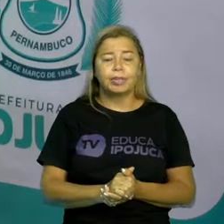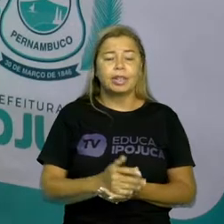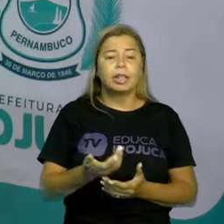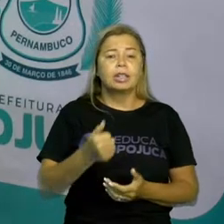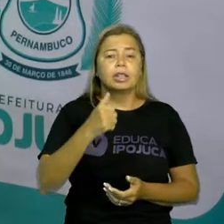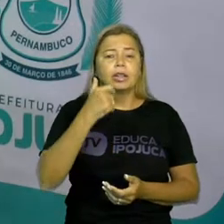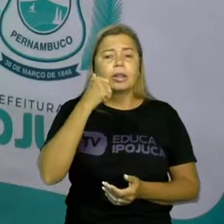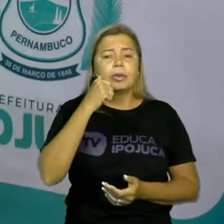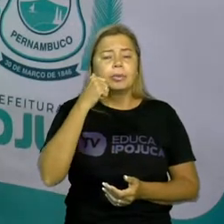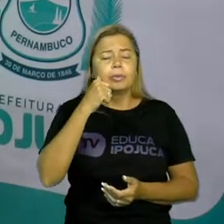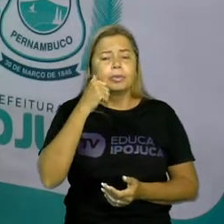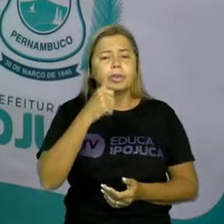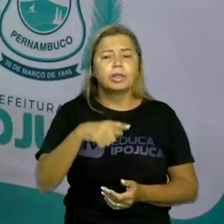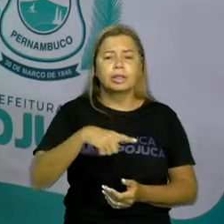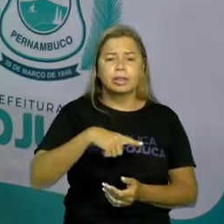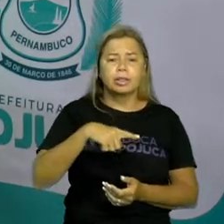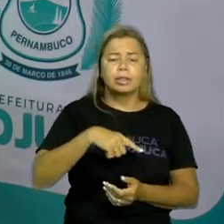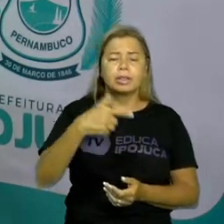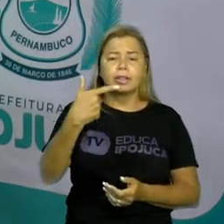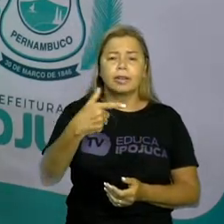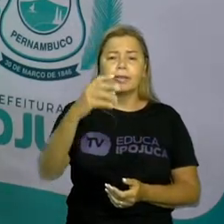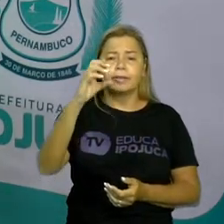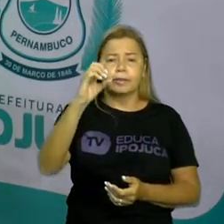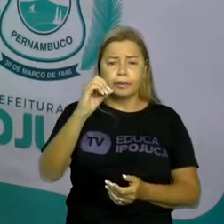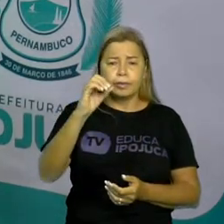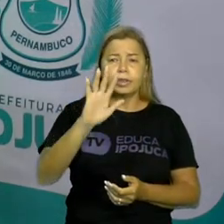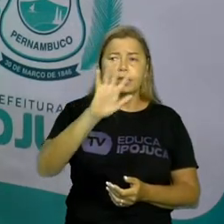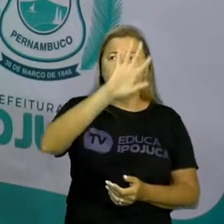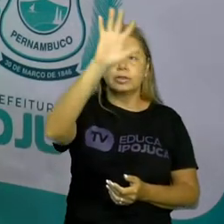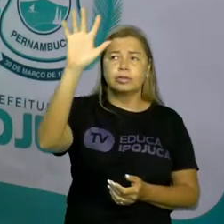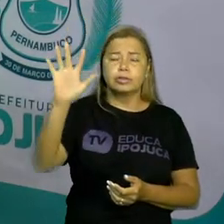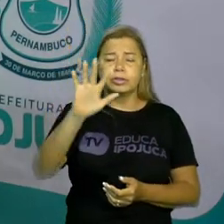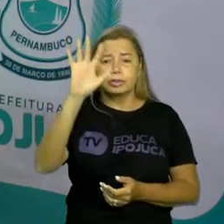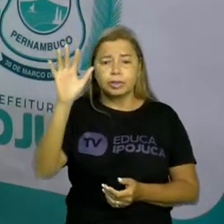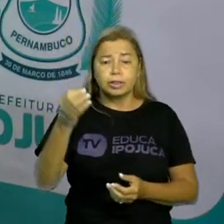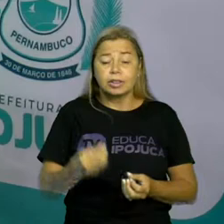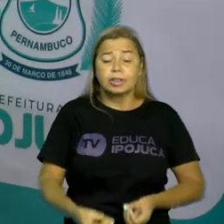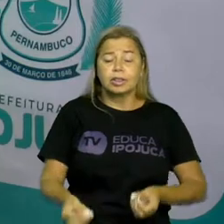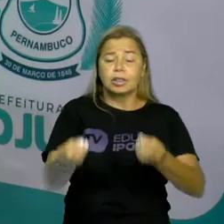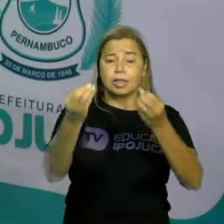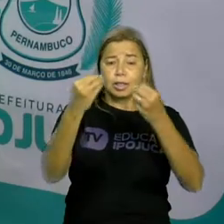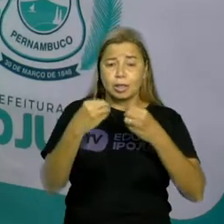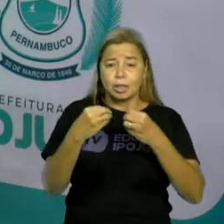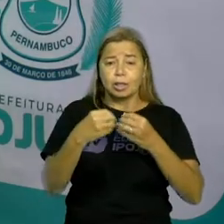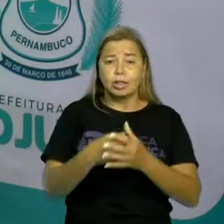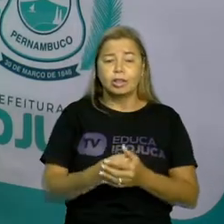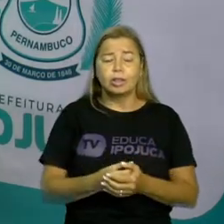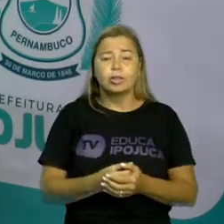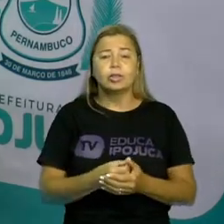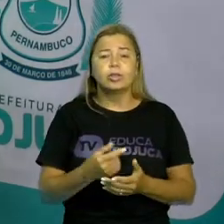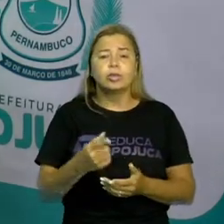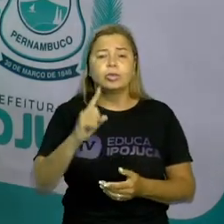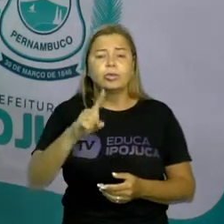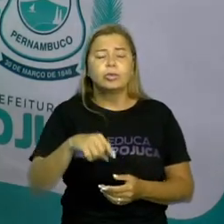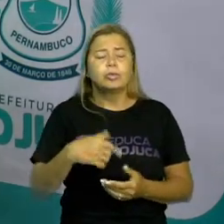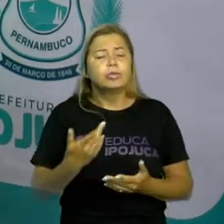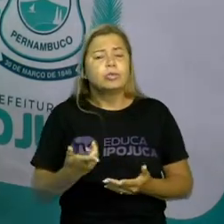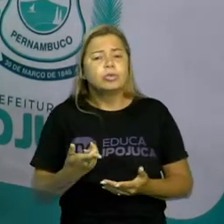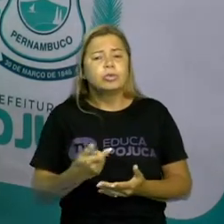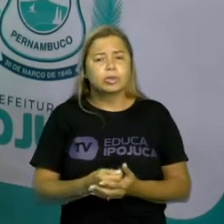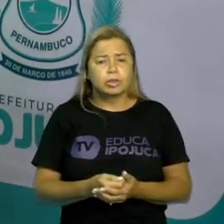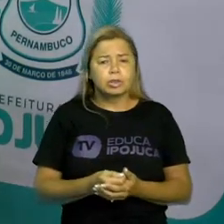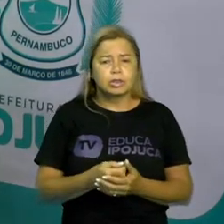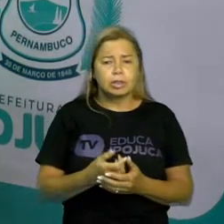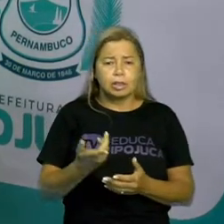tinha 20 figurinhas e ganhou 15 num jogo. Quantas ela tem agora? Se ela tinha